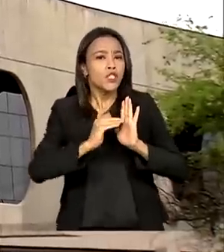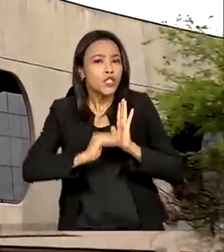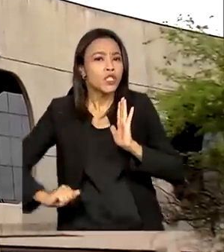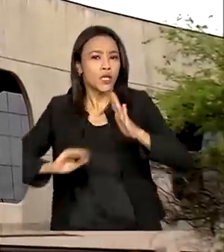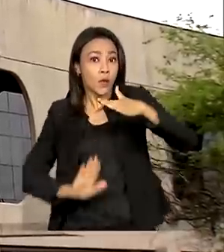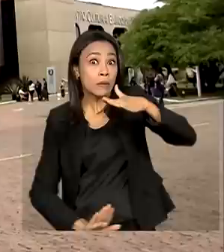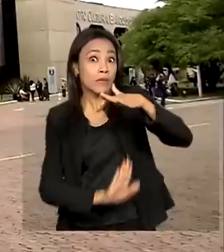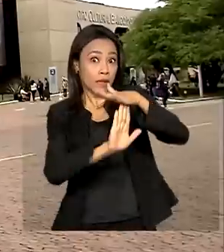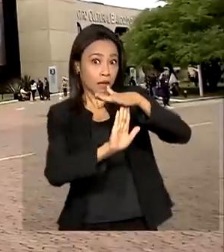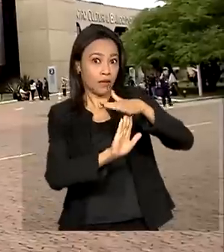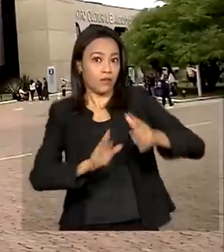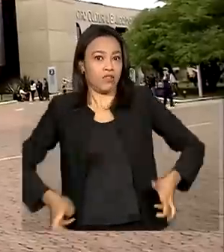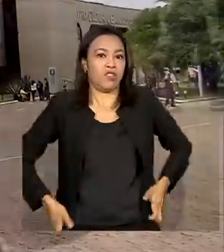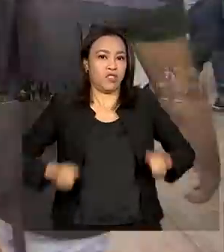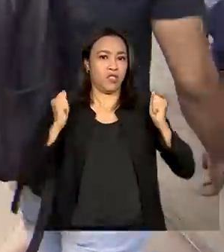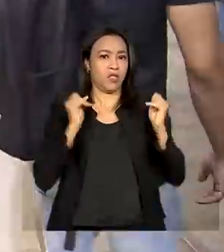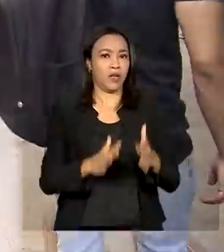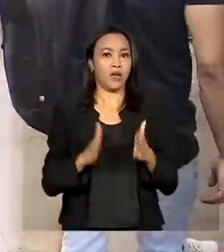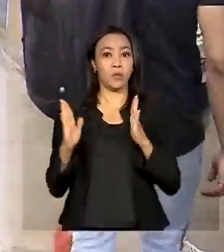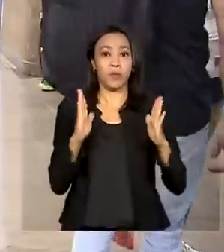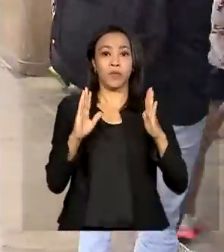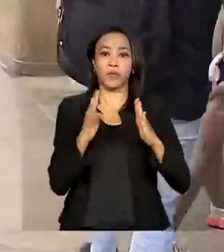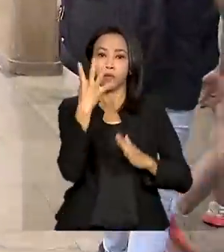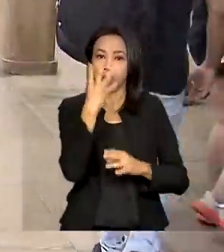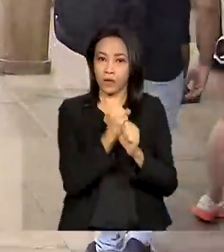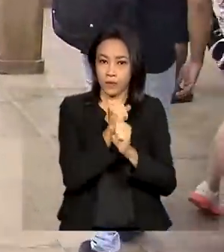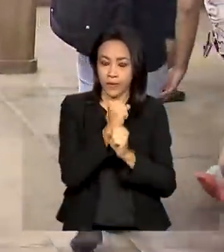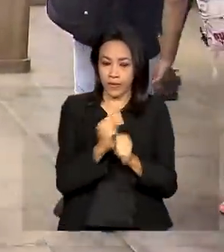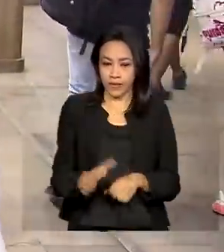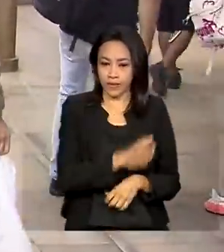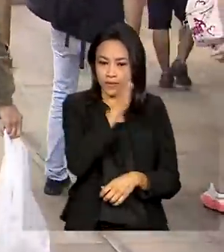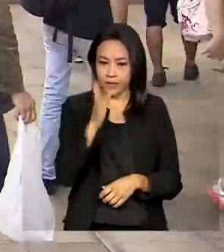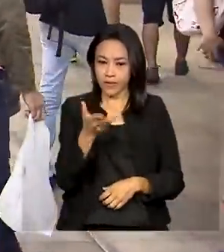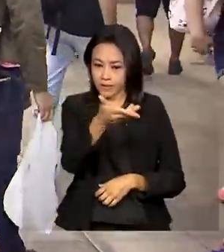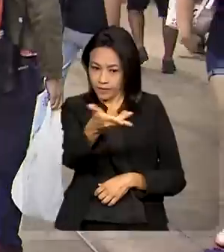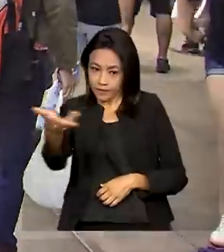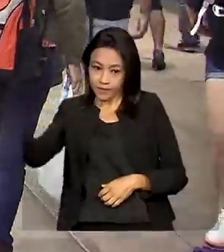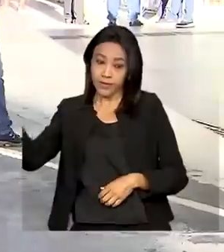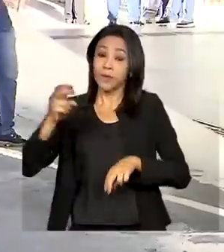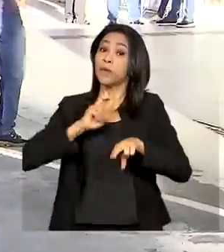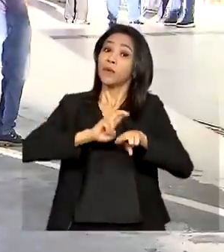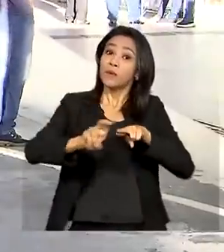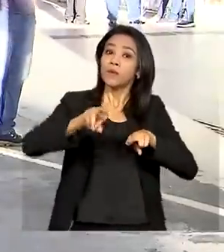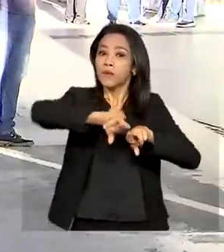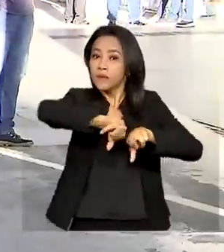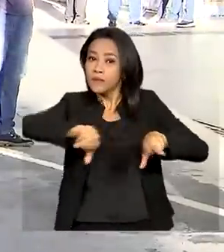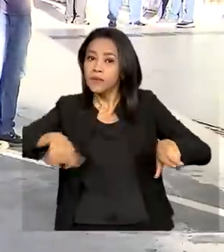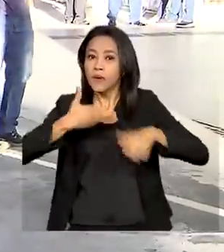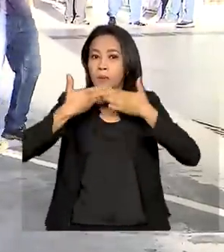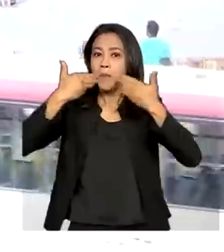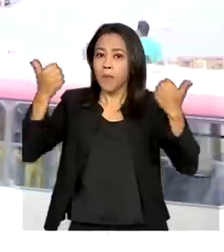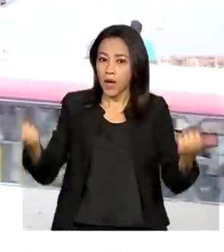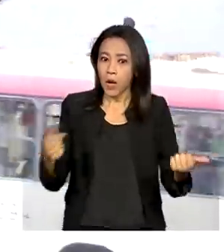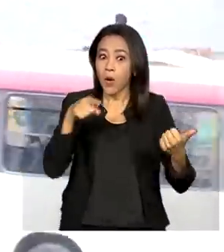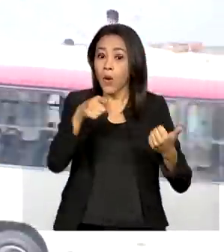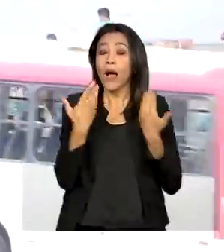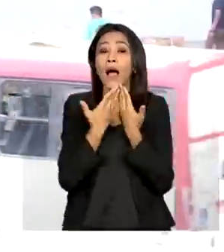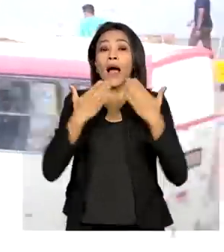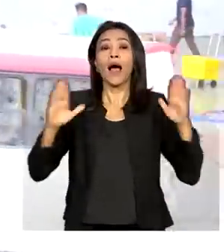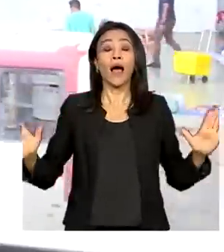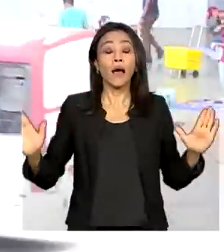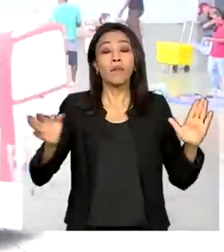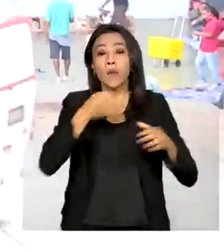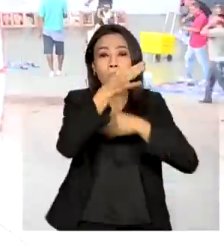por quatro anos por um transporte público coletivo melhor governo federal abre consulta para receber